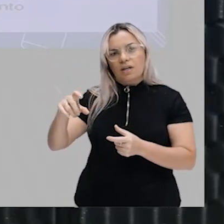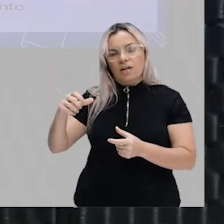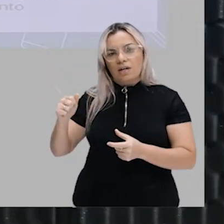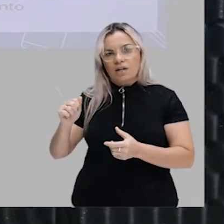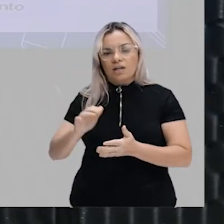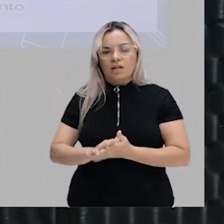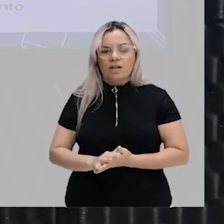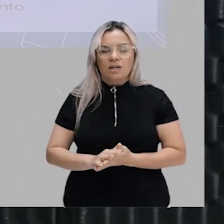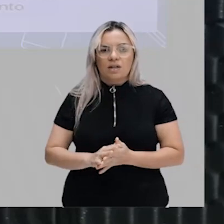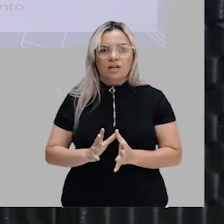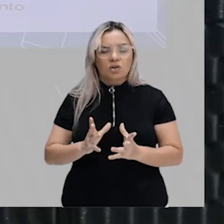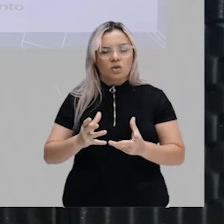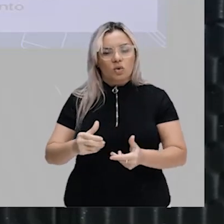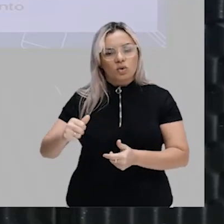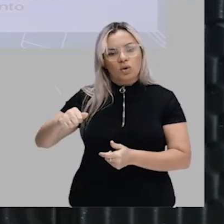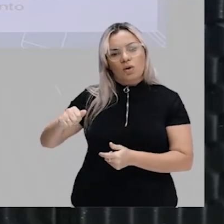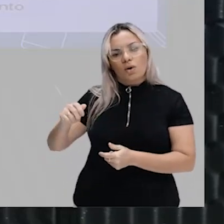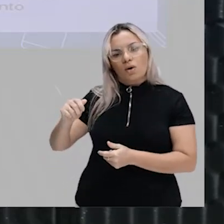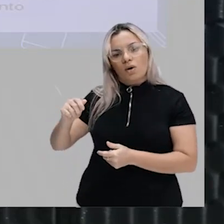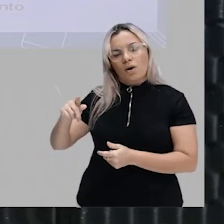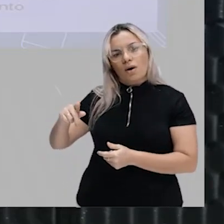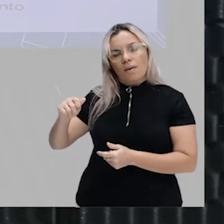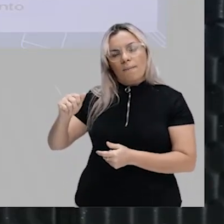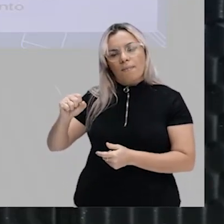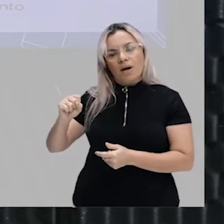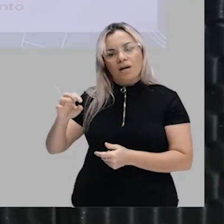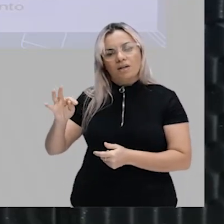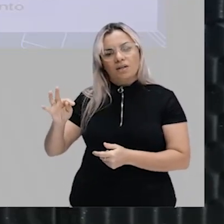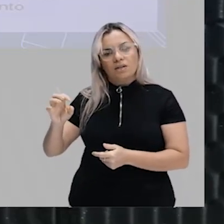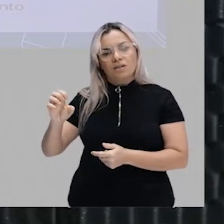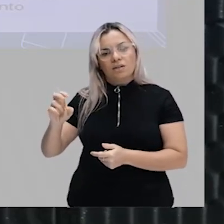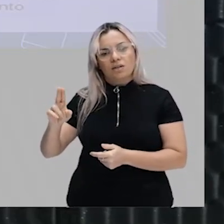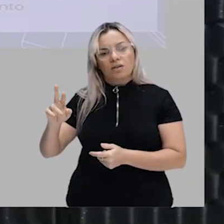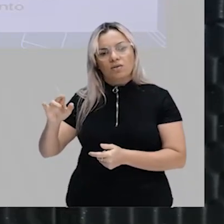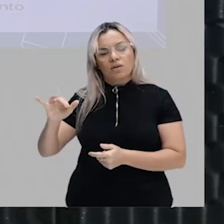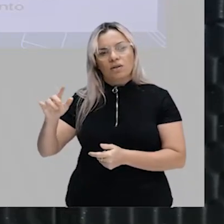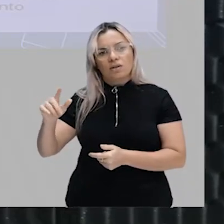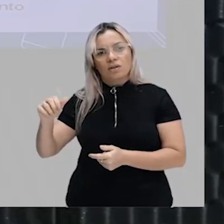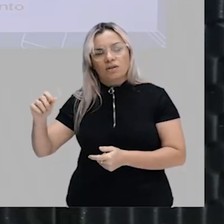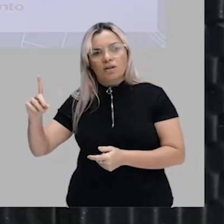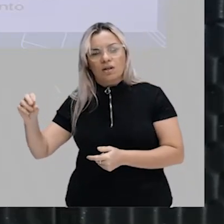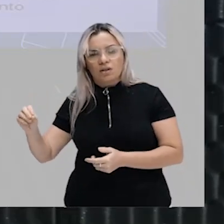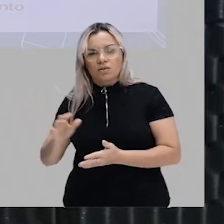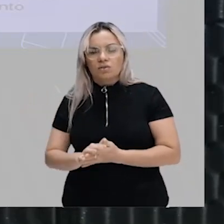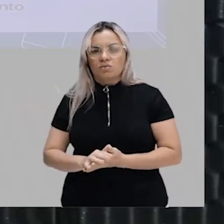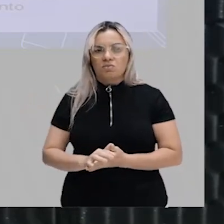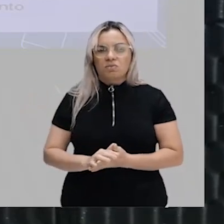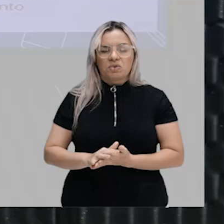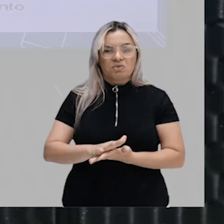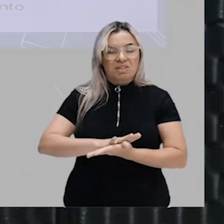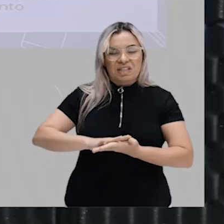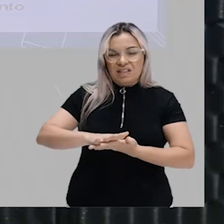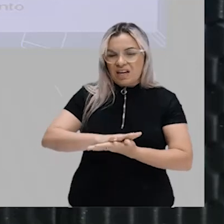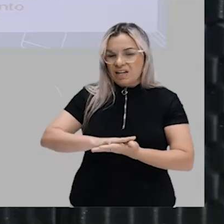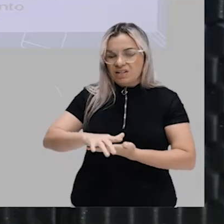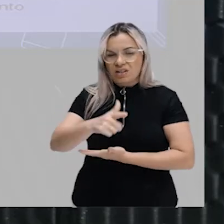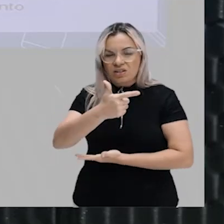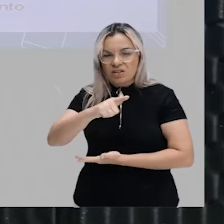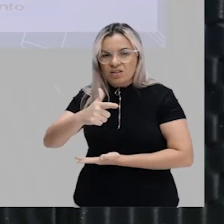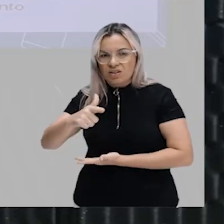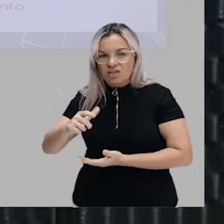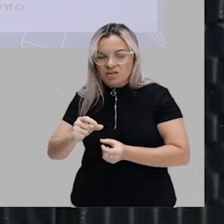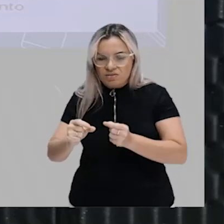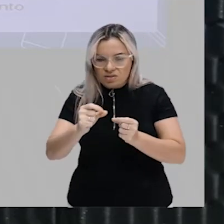totalmente pasteurizado. Não tem nada de micro-organismo ali dentro. Tá? Tanto é que você consegue deixar o leite de caixinha